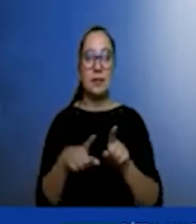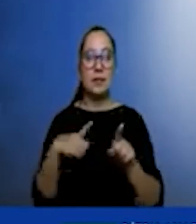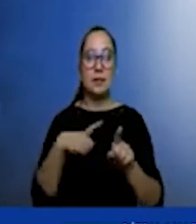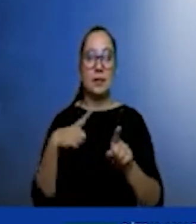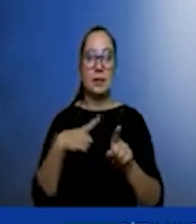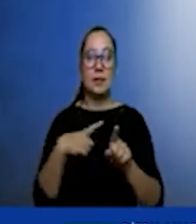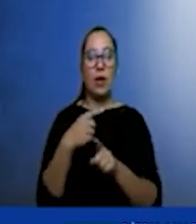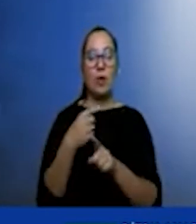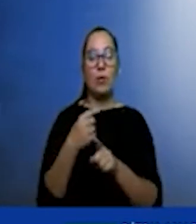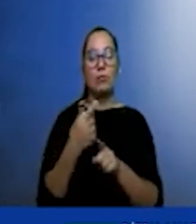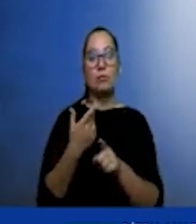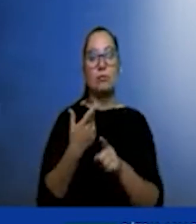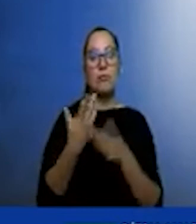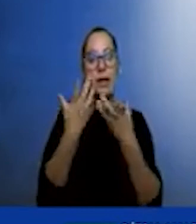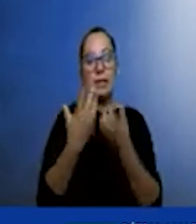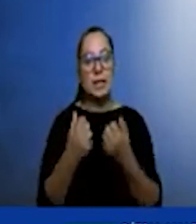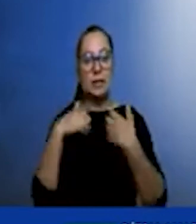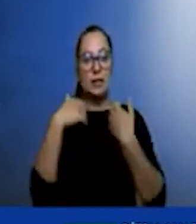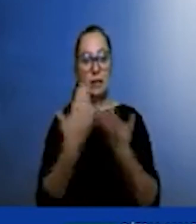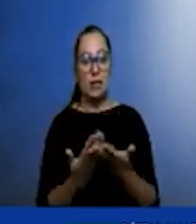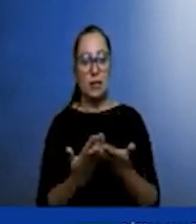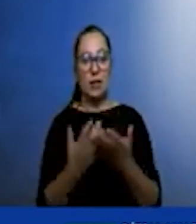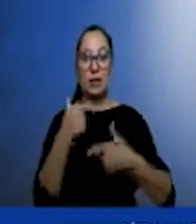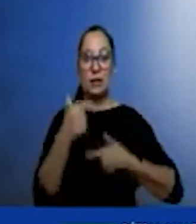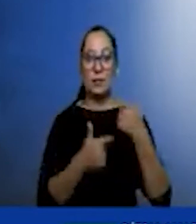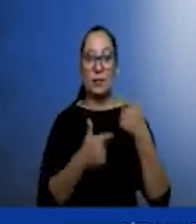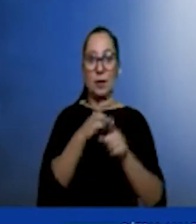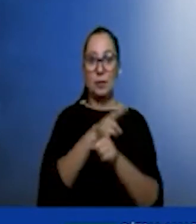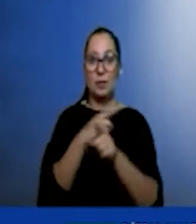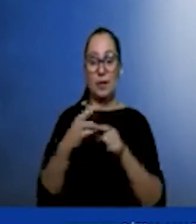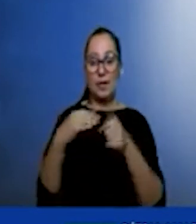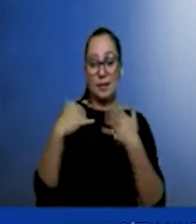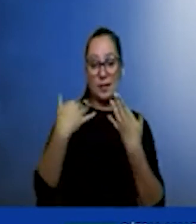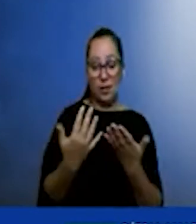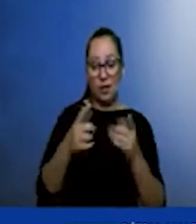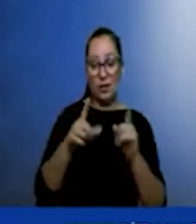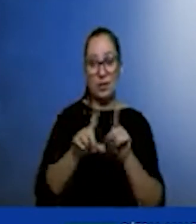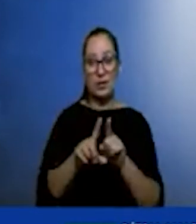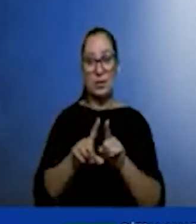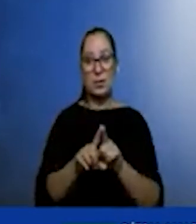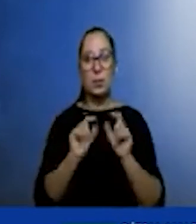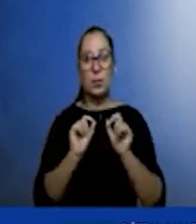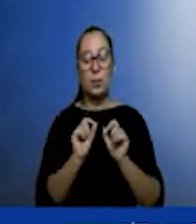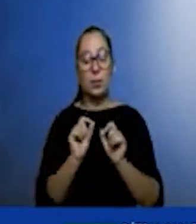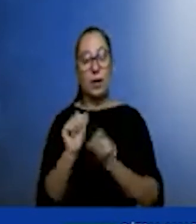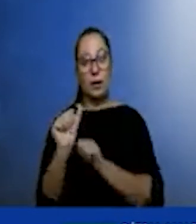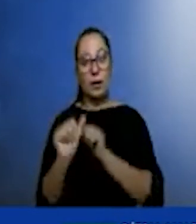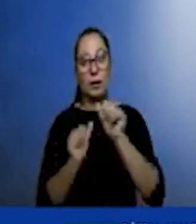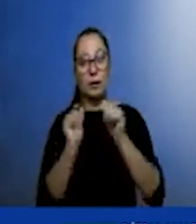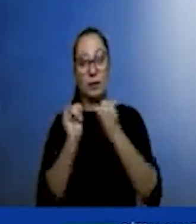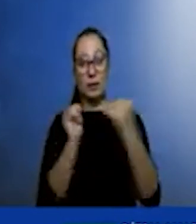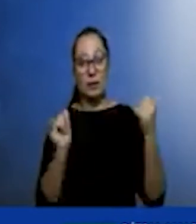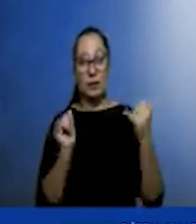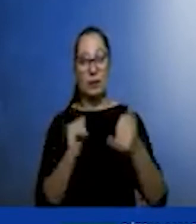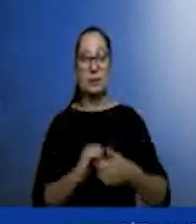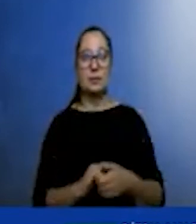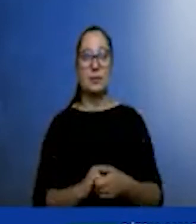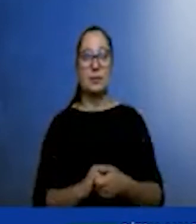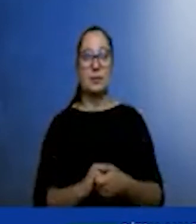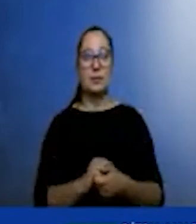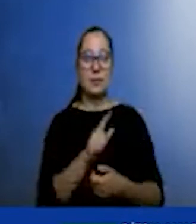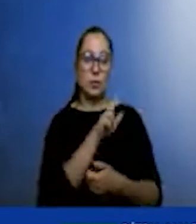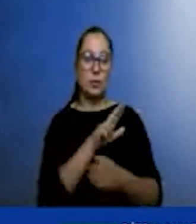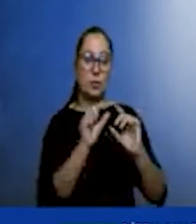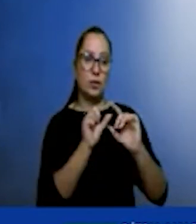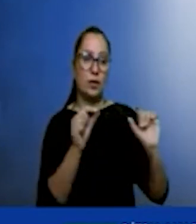convencimento externo e trabalhar do ponto de vista externo de que a transição energética, ela não... Você usou uma frase que eu